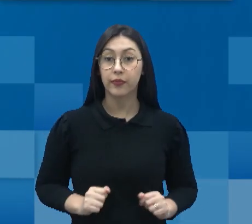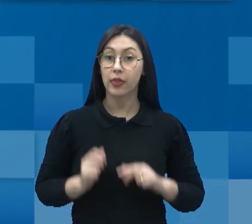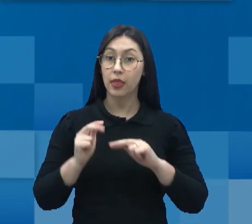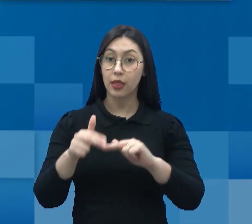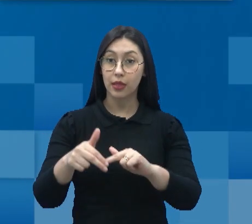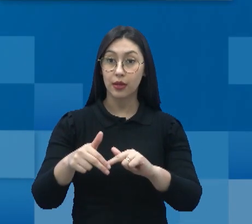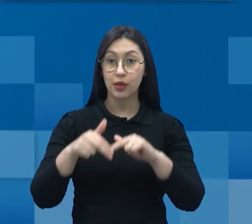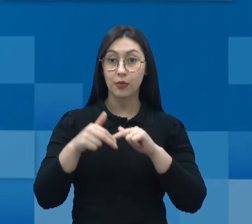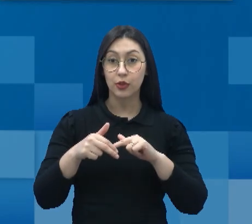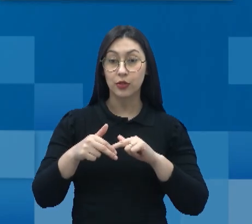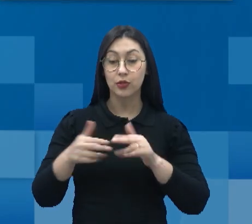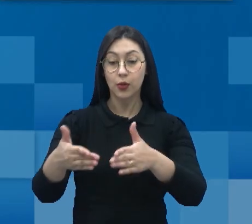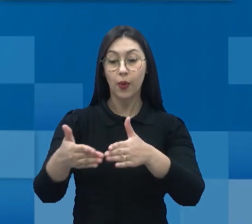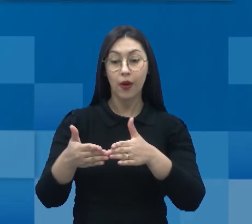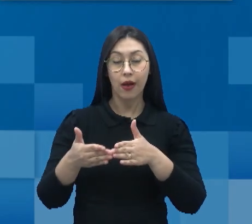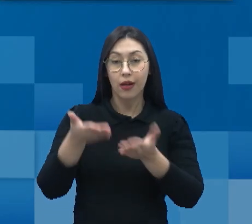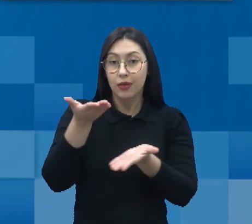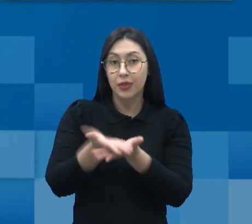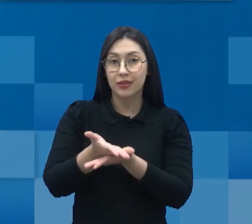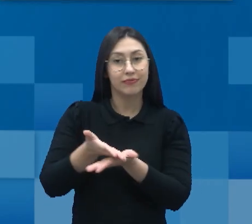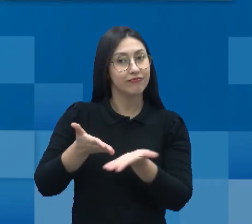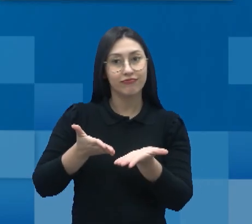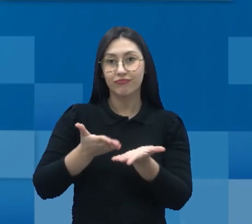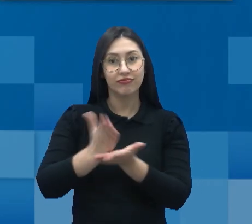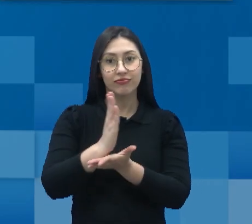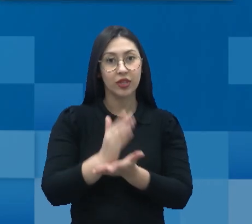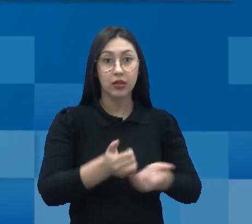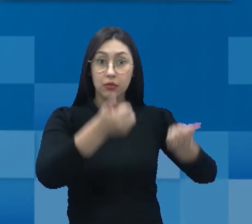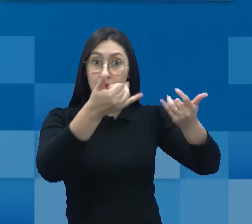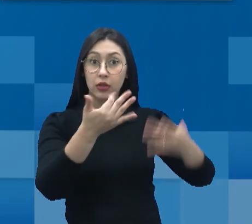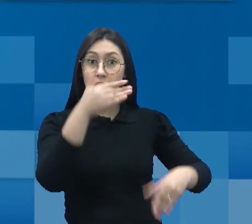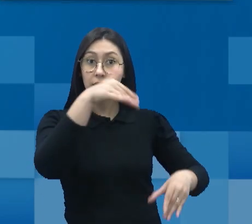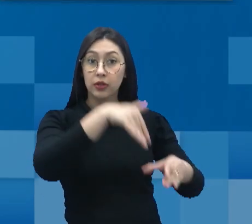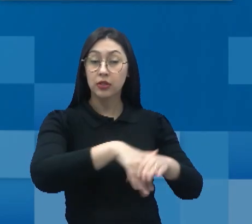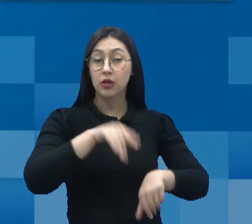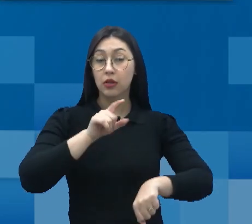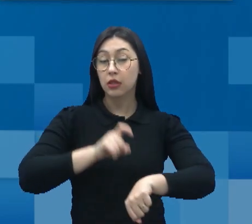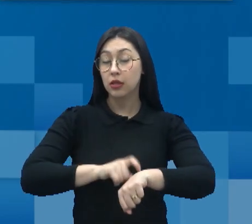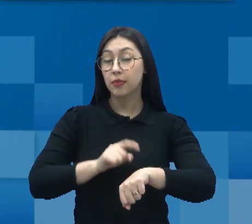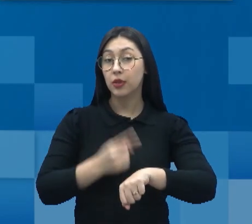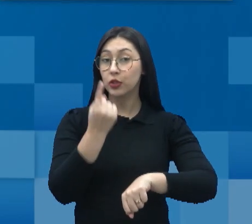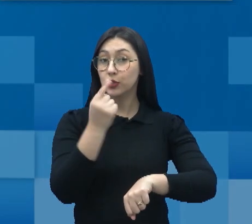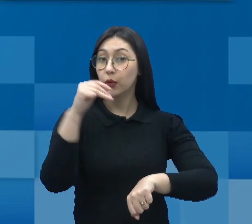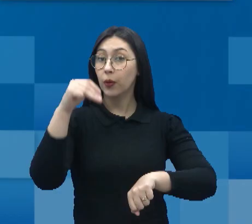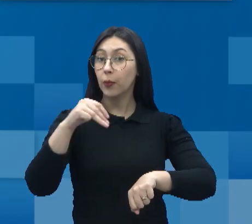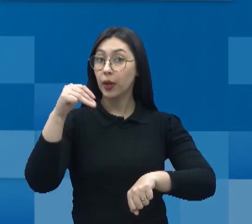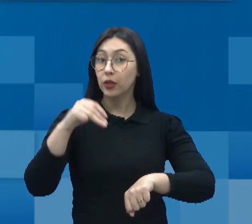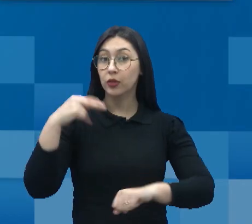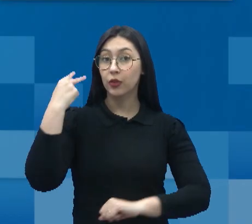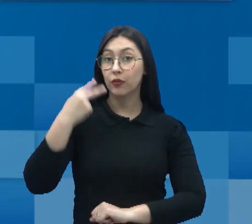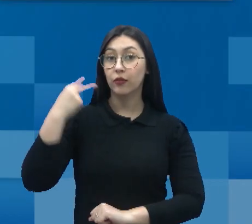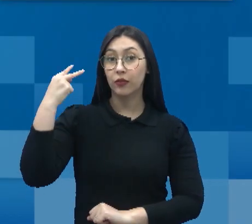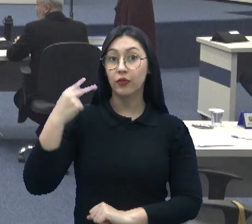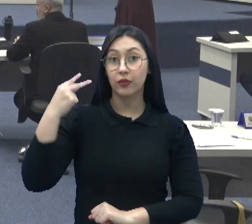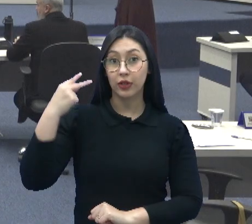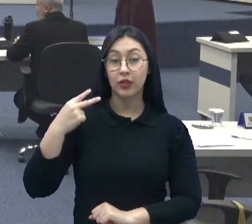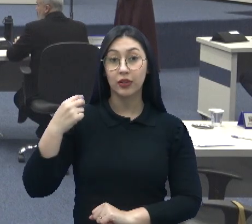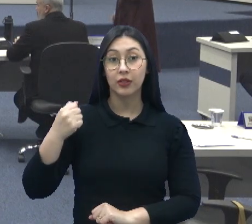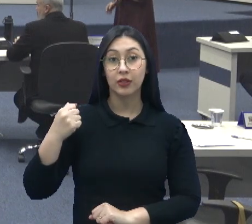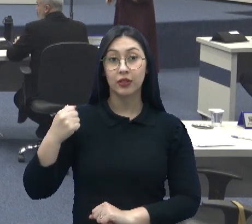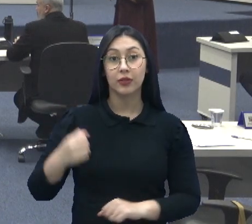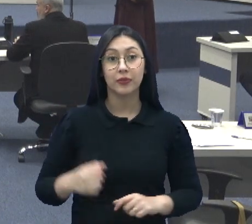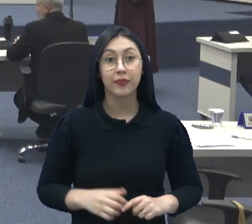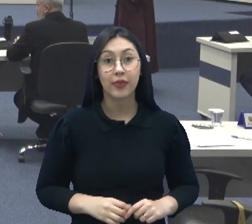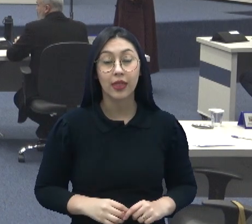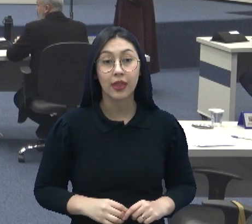contrários, o requerimento está rejeitado. Justificativa de votação por tempo de 1 minuto, vereador Sena. 1 minuto, presidente. Eu estou com